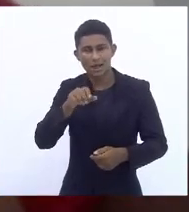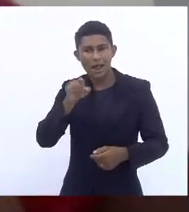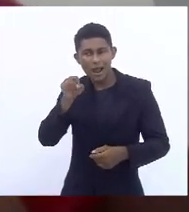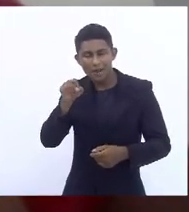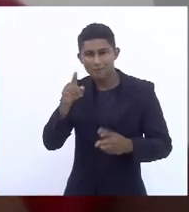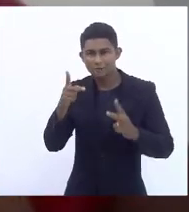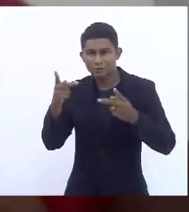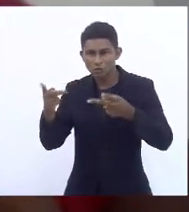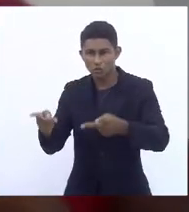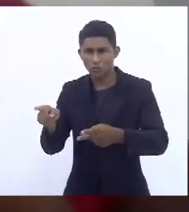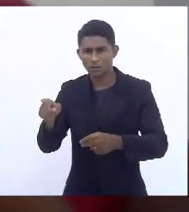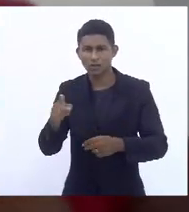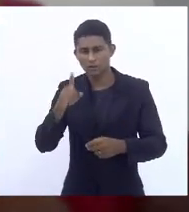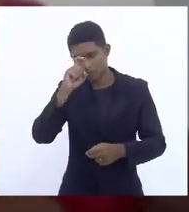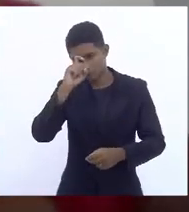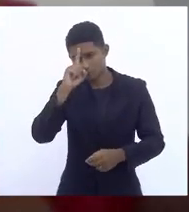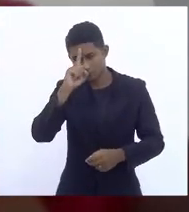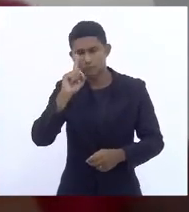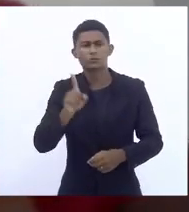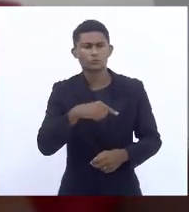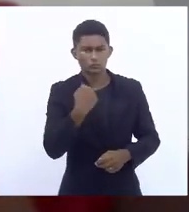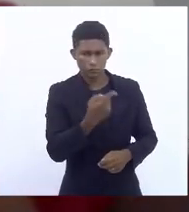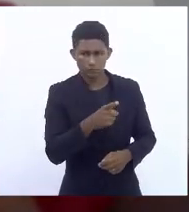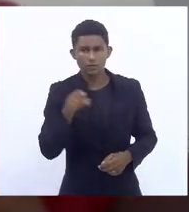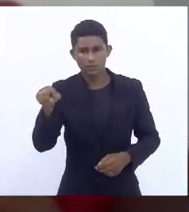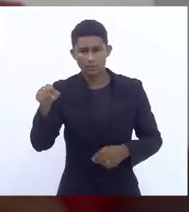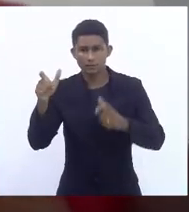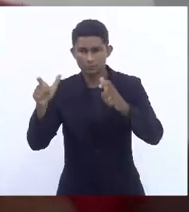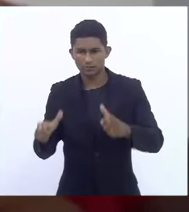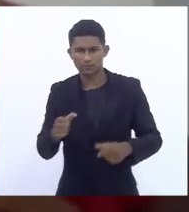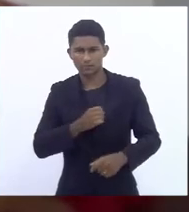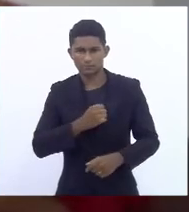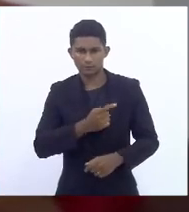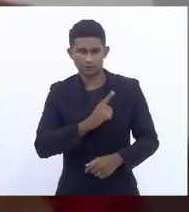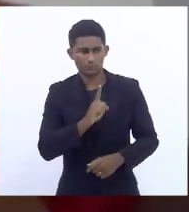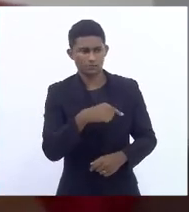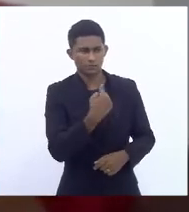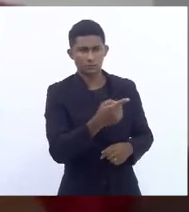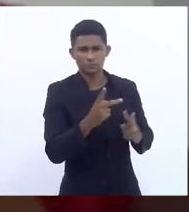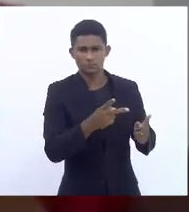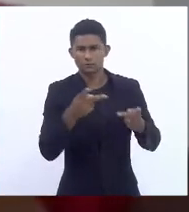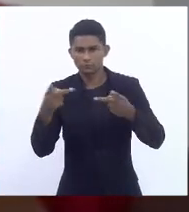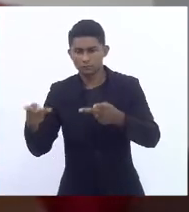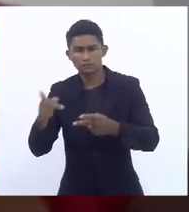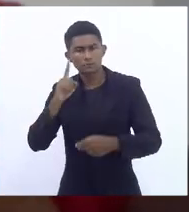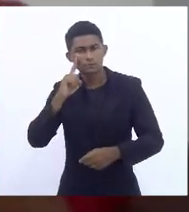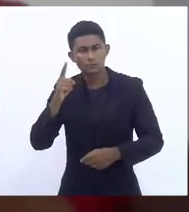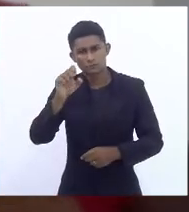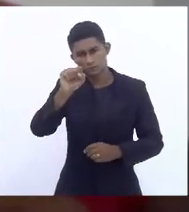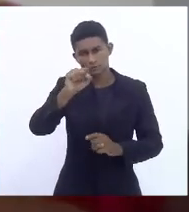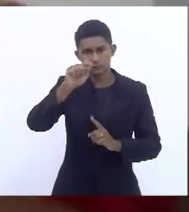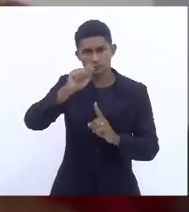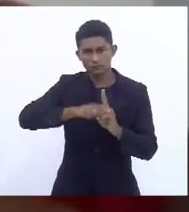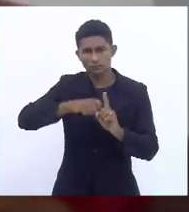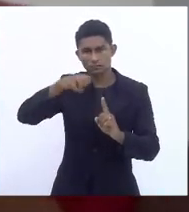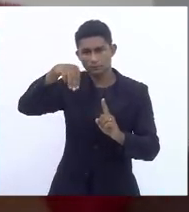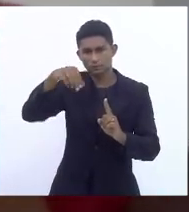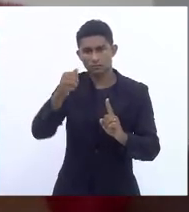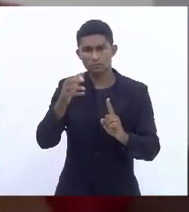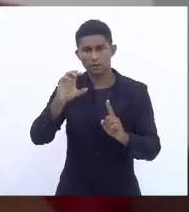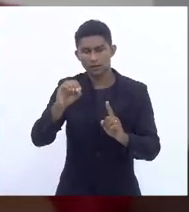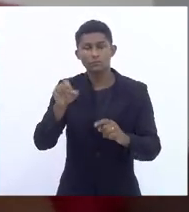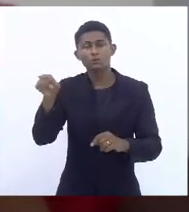esse hospital. Nós estivemos em São Gonçalo, com parte da nossa equipe, no dia 8 de março, com vários